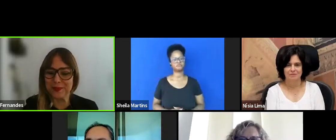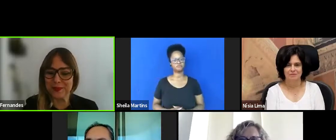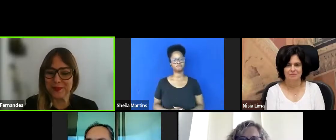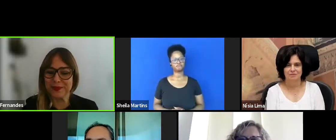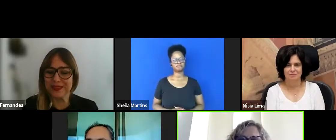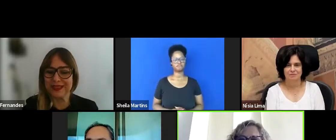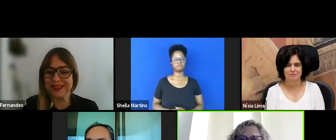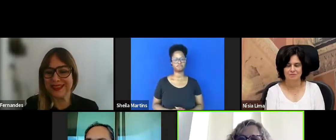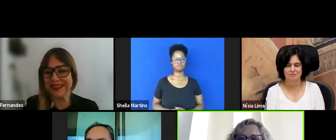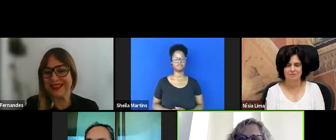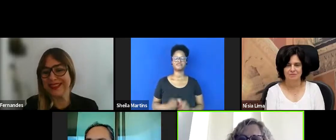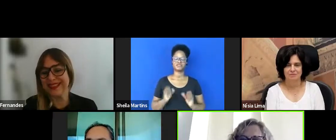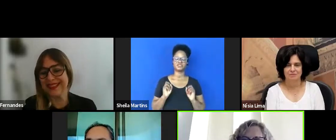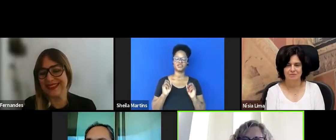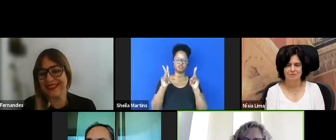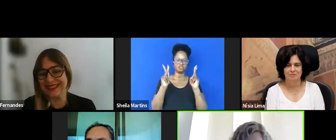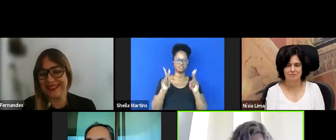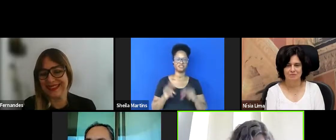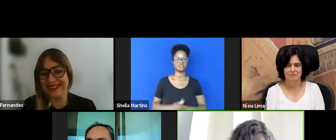Ok.